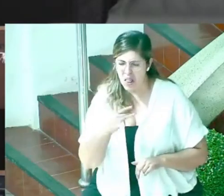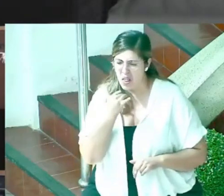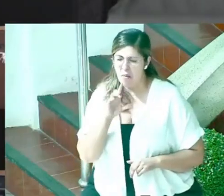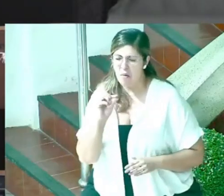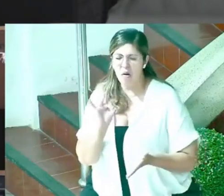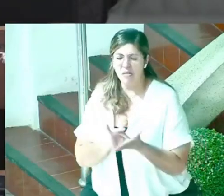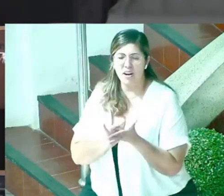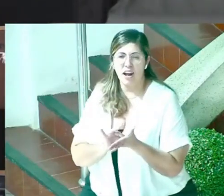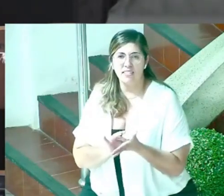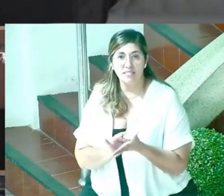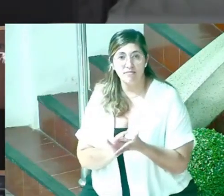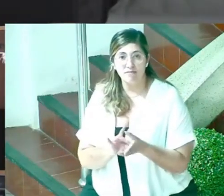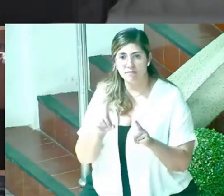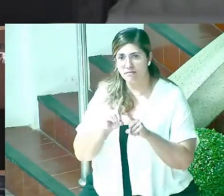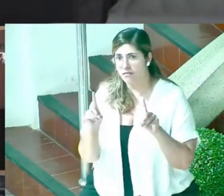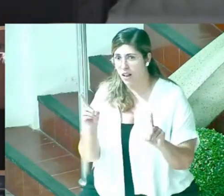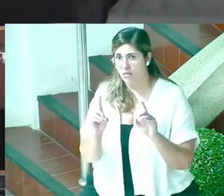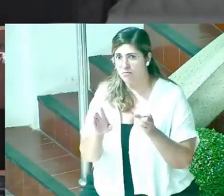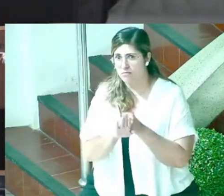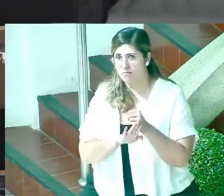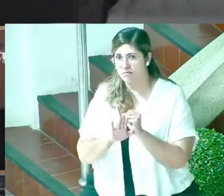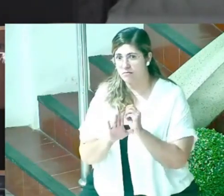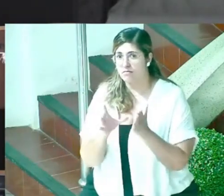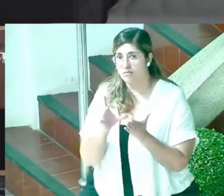Lembre-se da cruz.